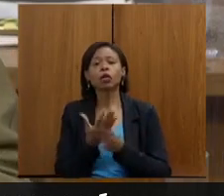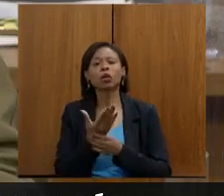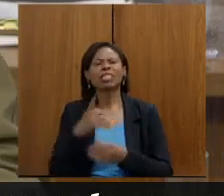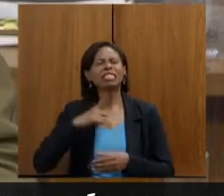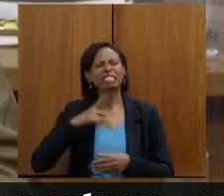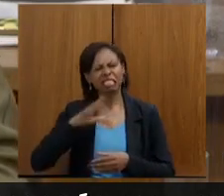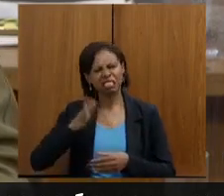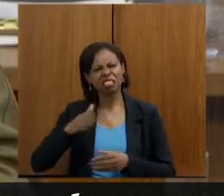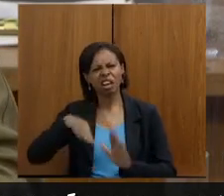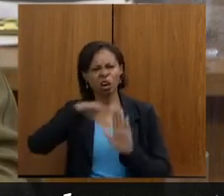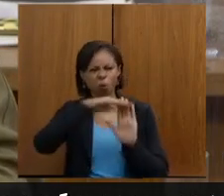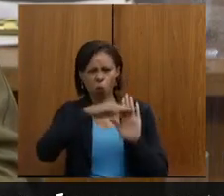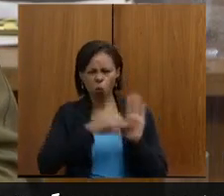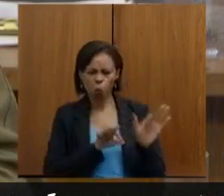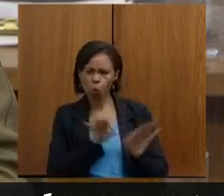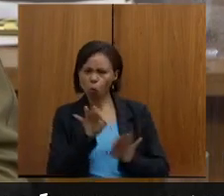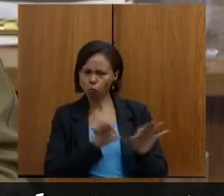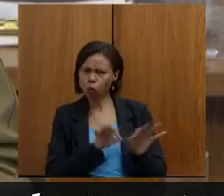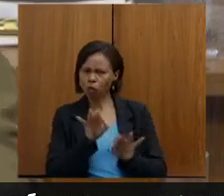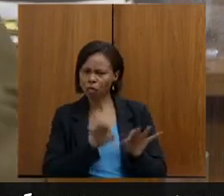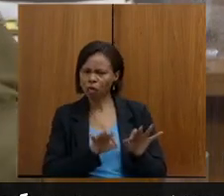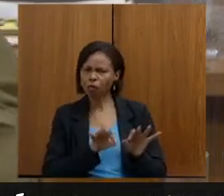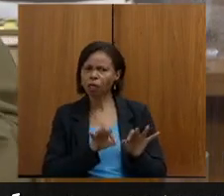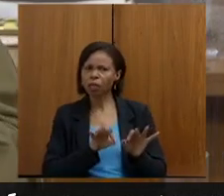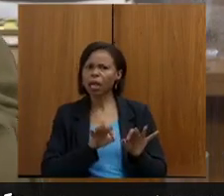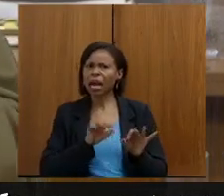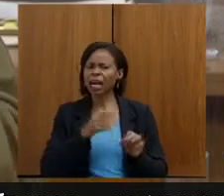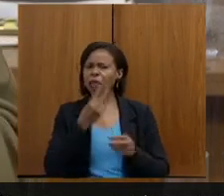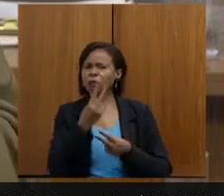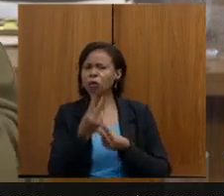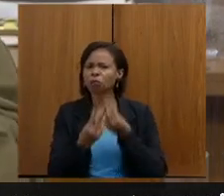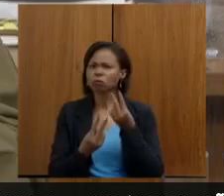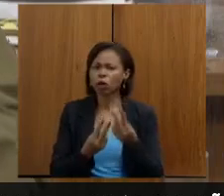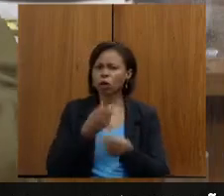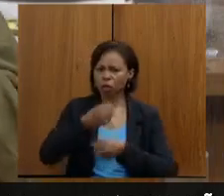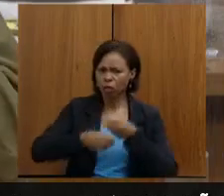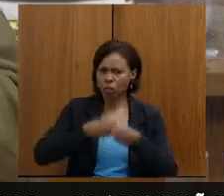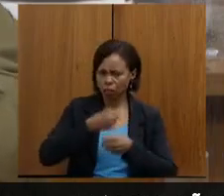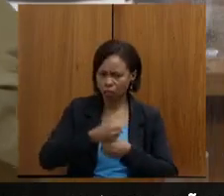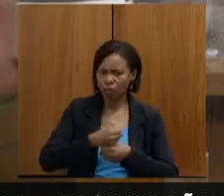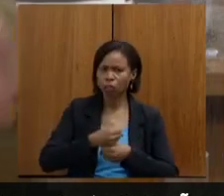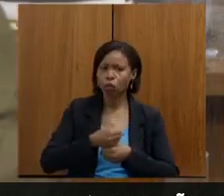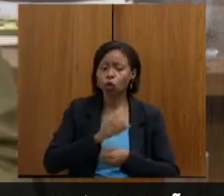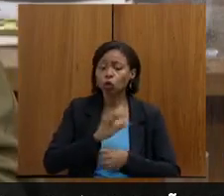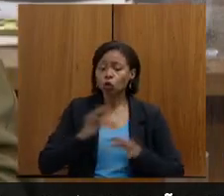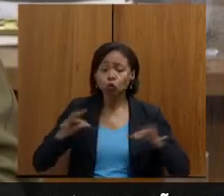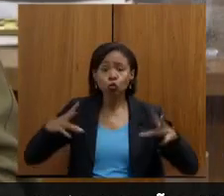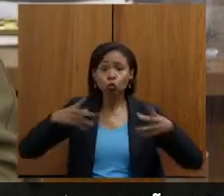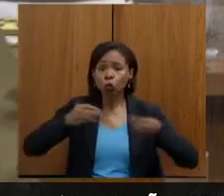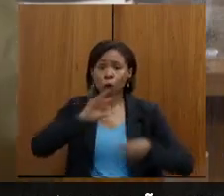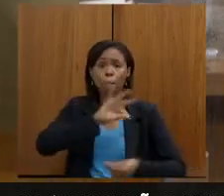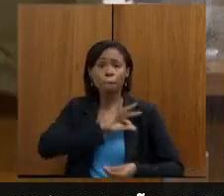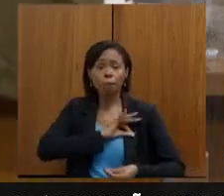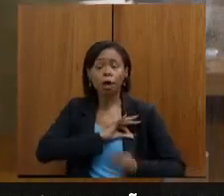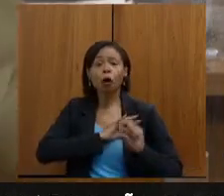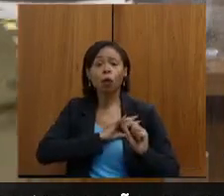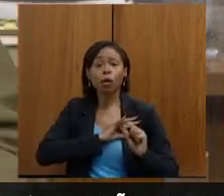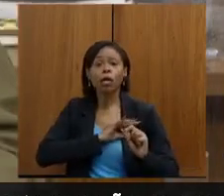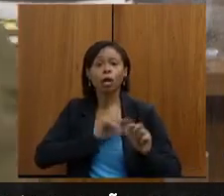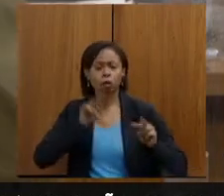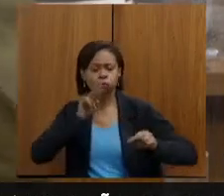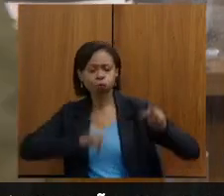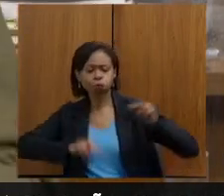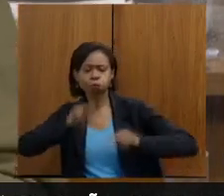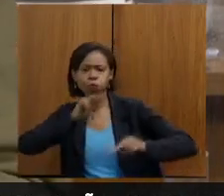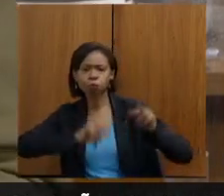um programa que ele Bienal 6 tirei a cada dois anos todo o policial militar ele passa por um programa de saúde né onde ele faz um